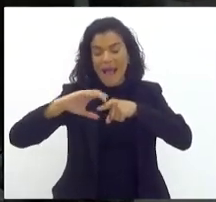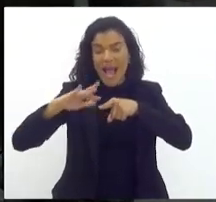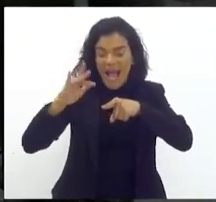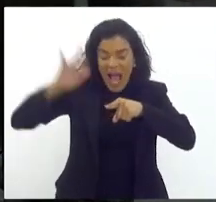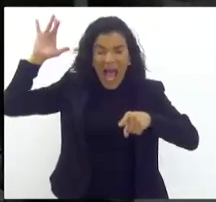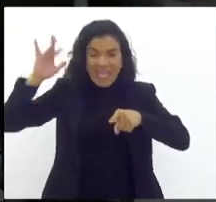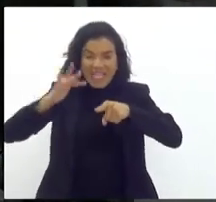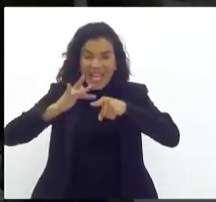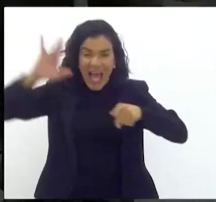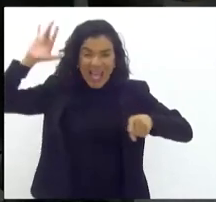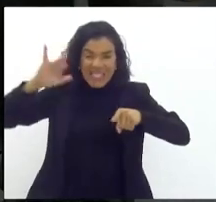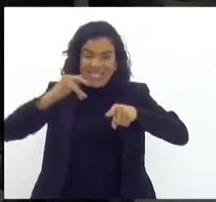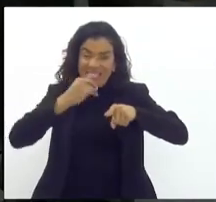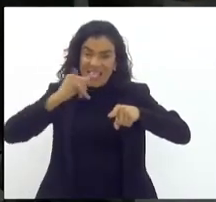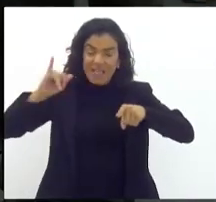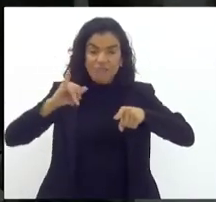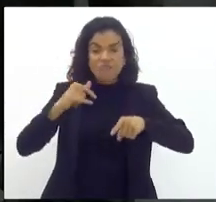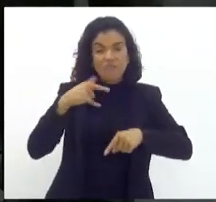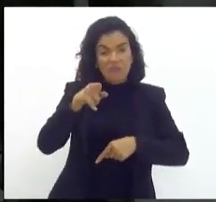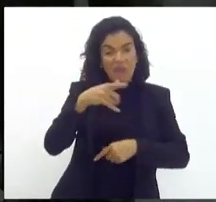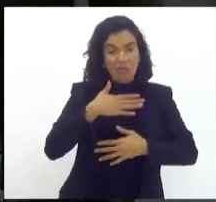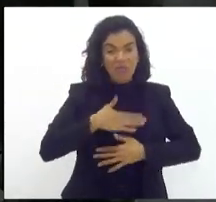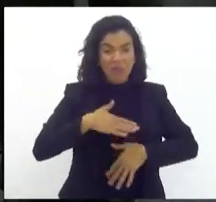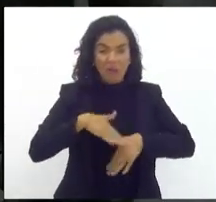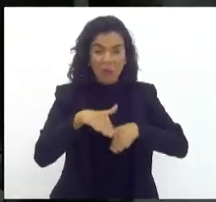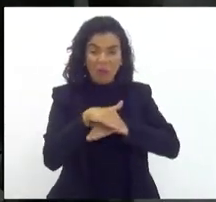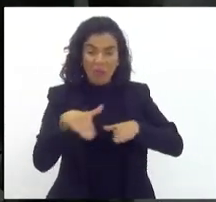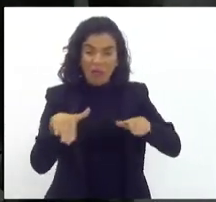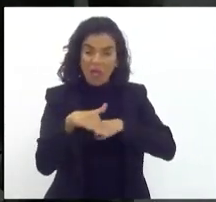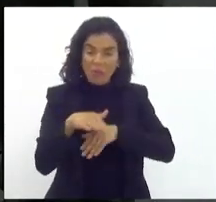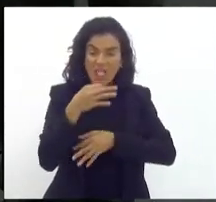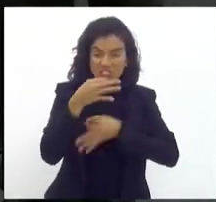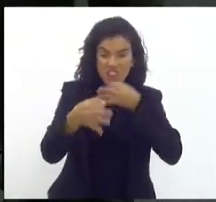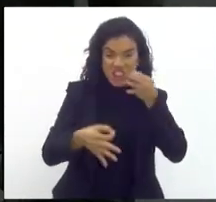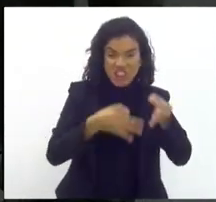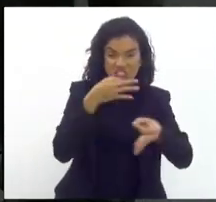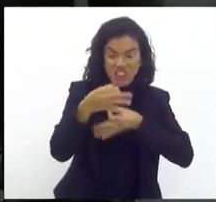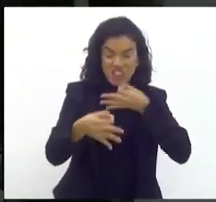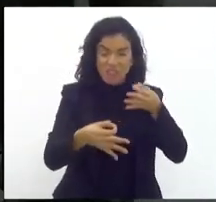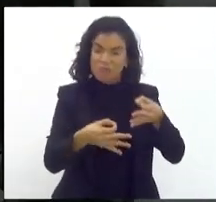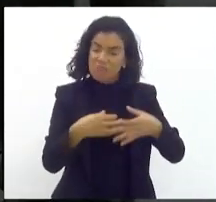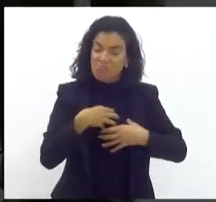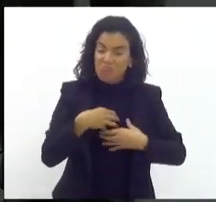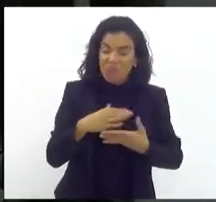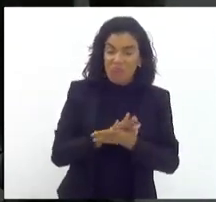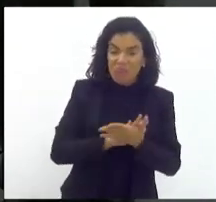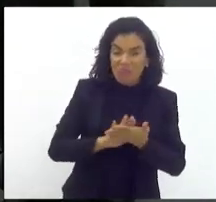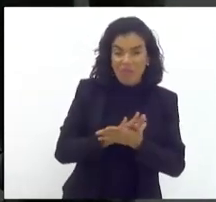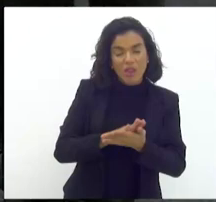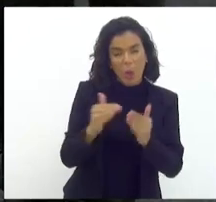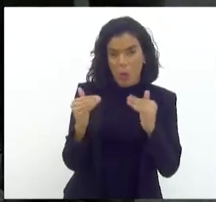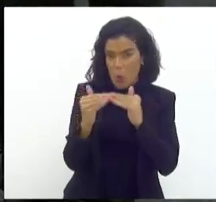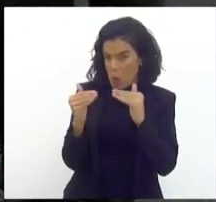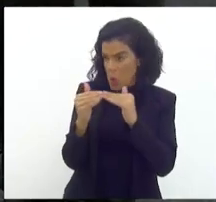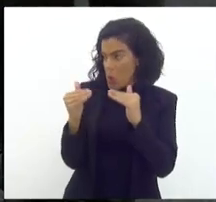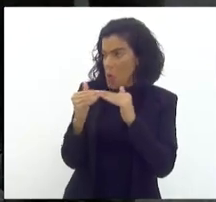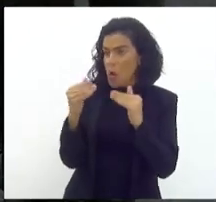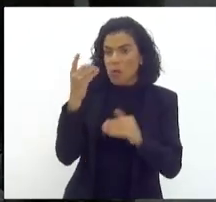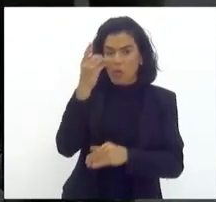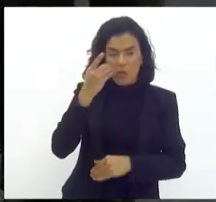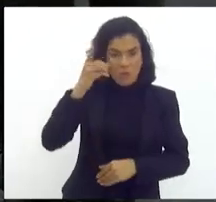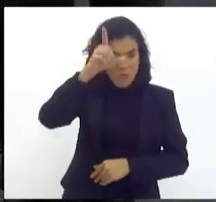tá numa tranquilidade para receber qualquer tipo de crítica porque isso faz então eu concordo com um Deputado